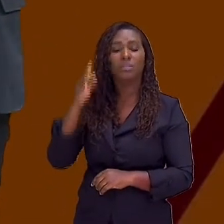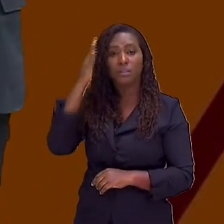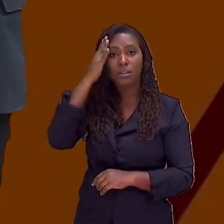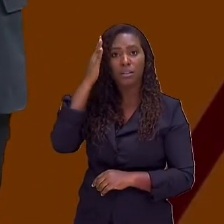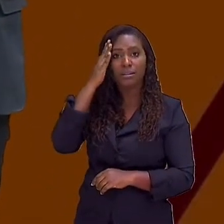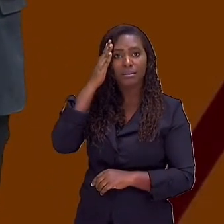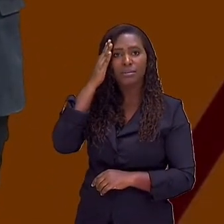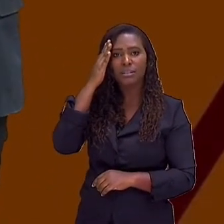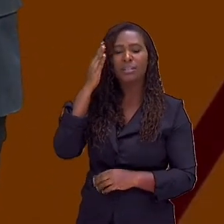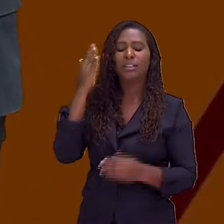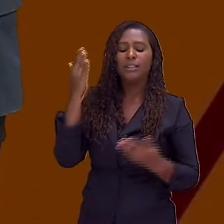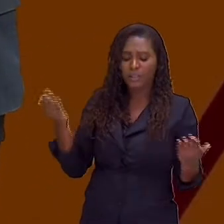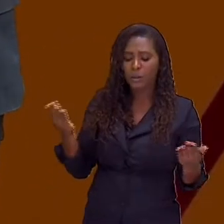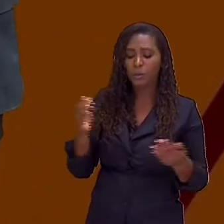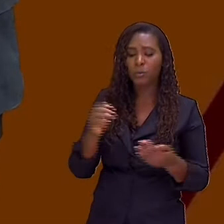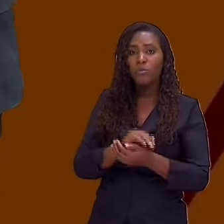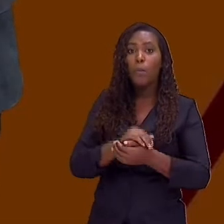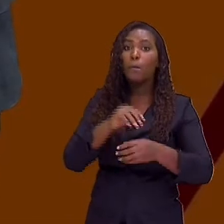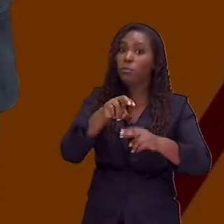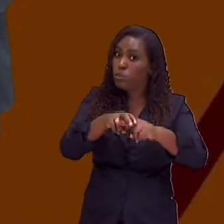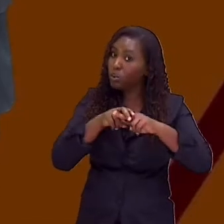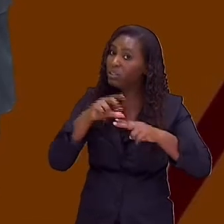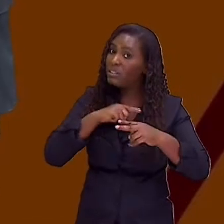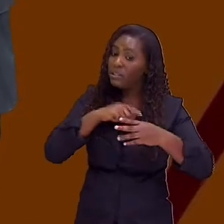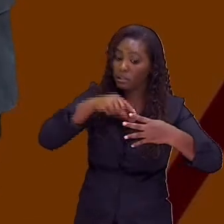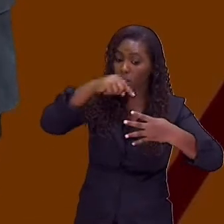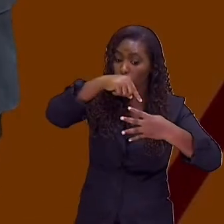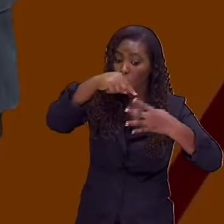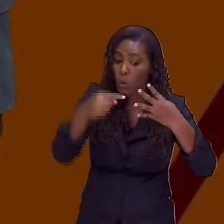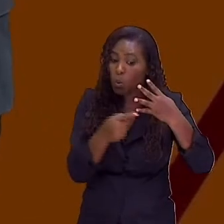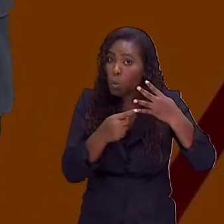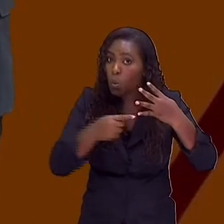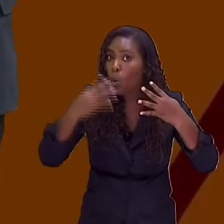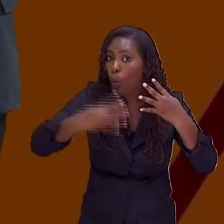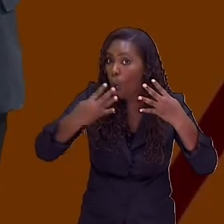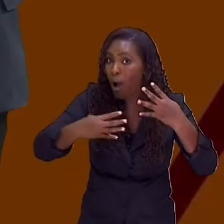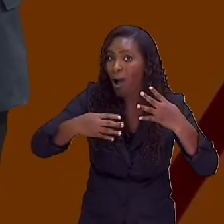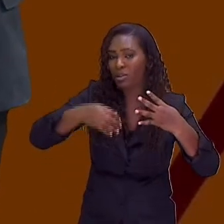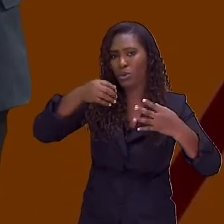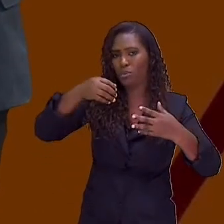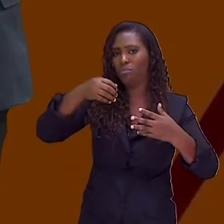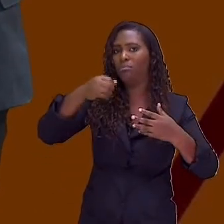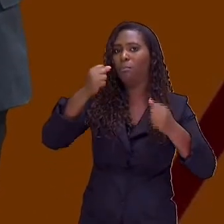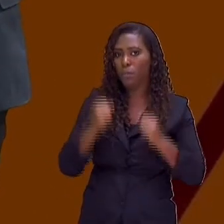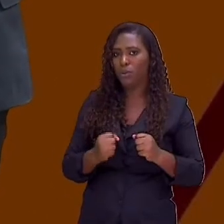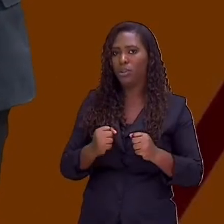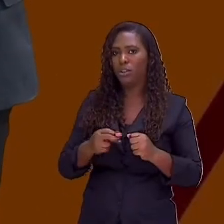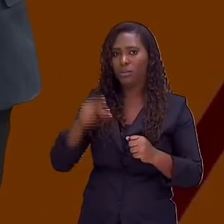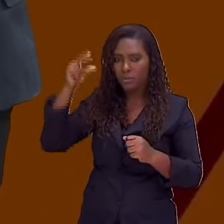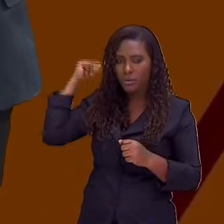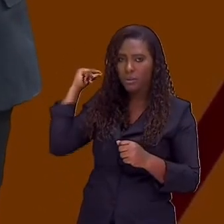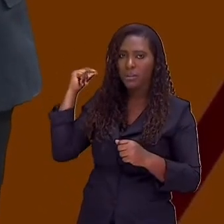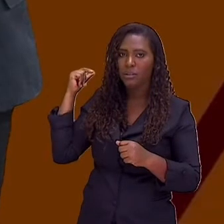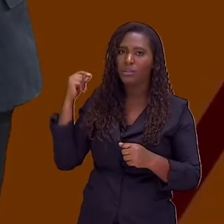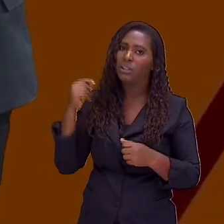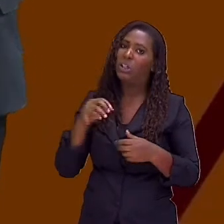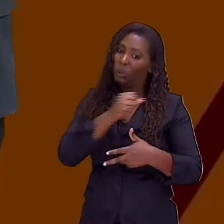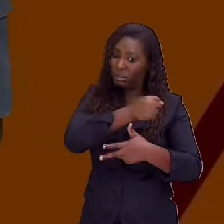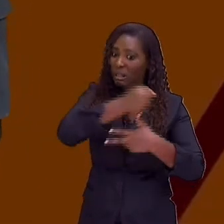sua vez nomeava os presidentes das províncias. O poder legislativo era composto pela Câmara